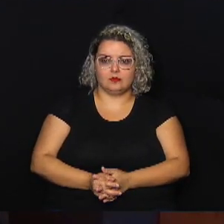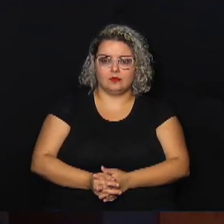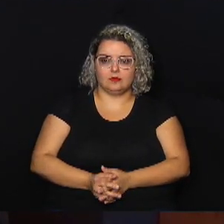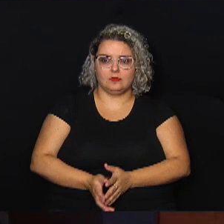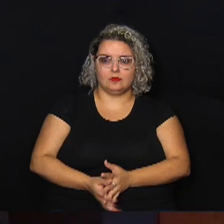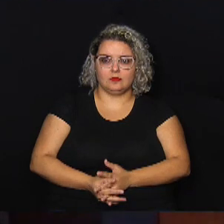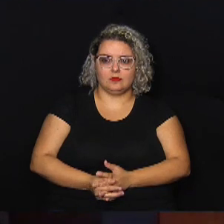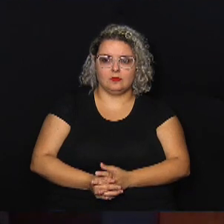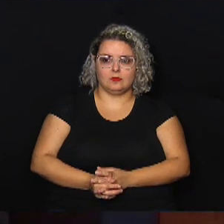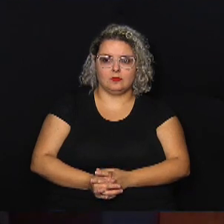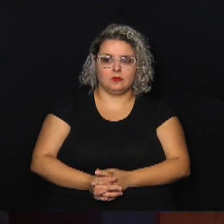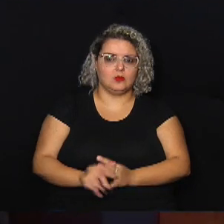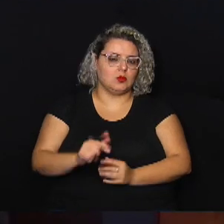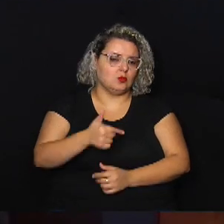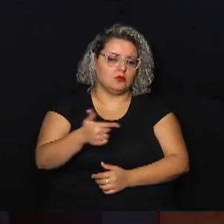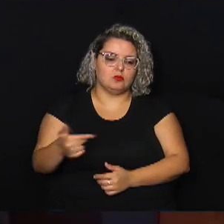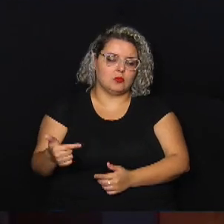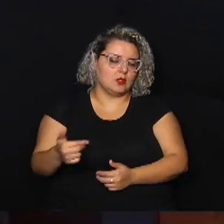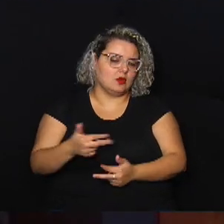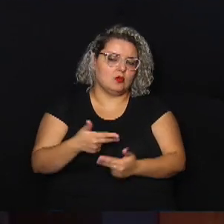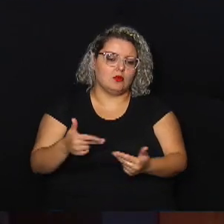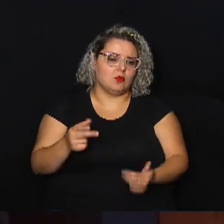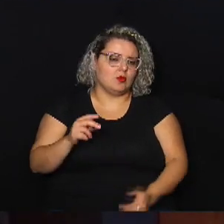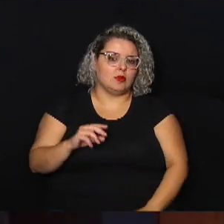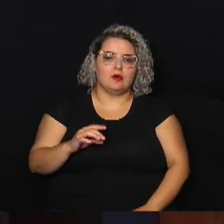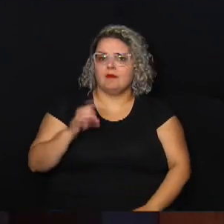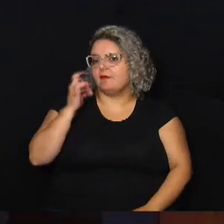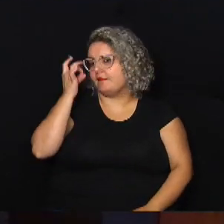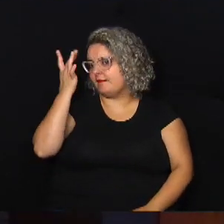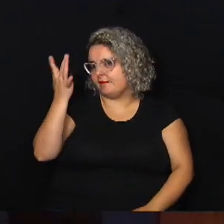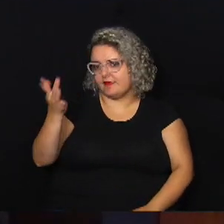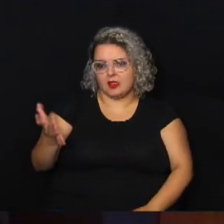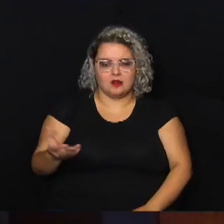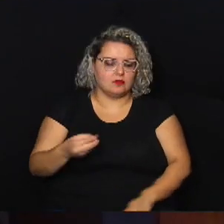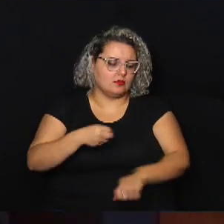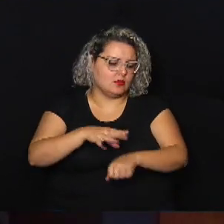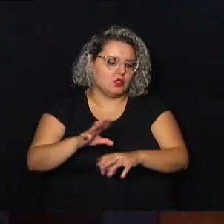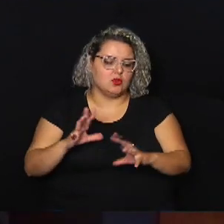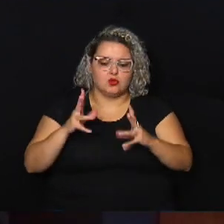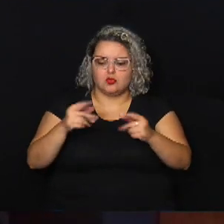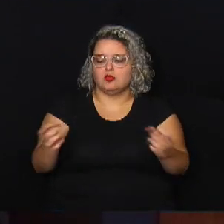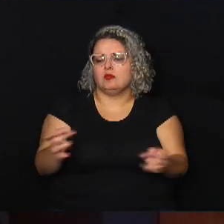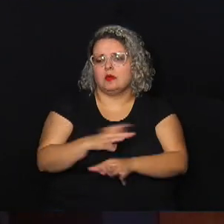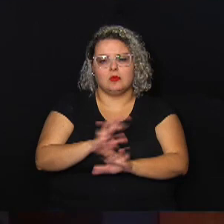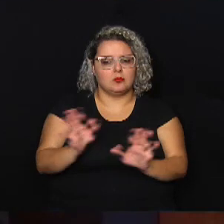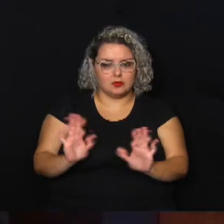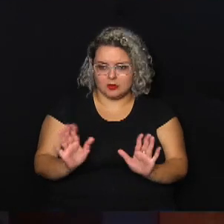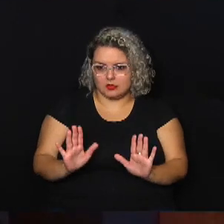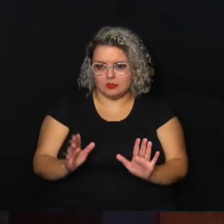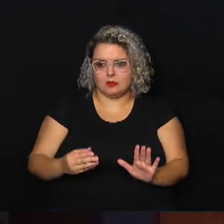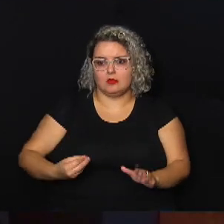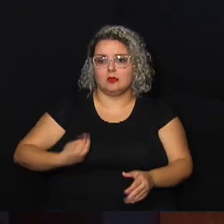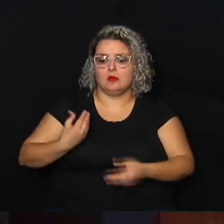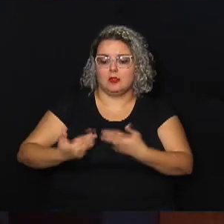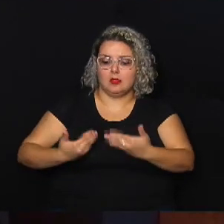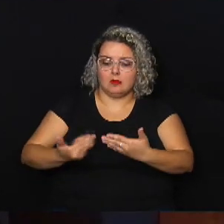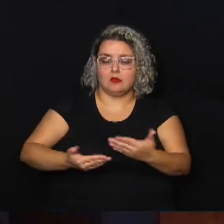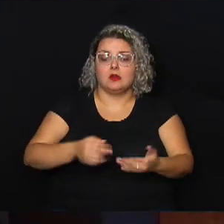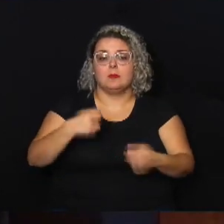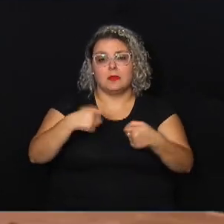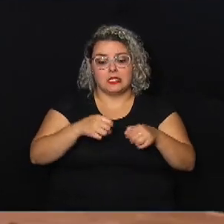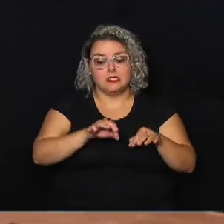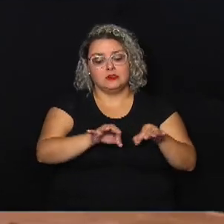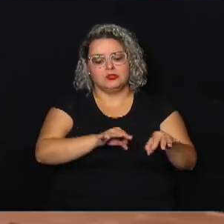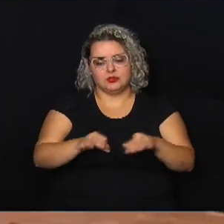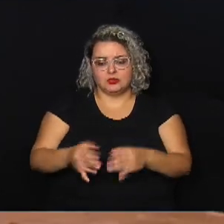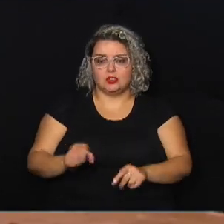Coisa fácil, caminho fácil. Eu vou te dar uma dica que vai resolver facilmente a vida. A vida é planejamento. Então, o